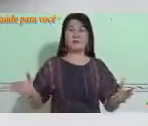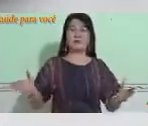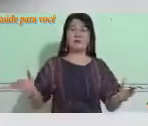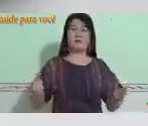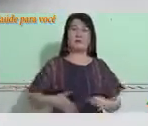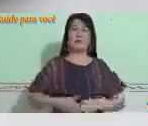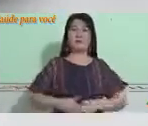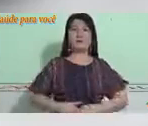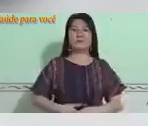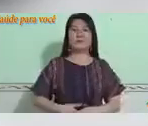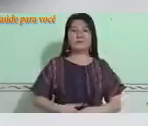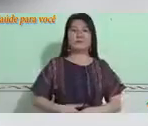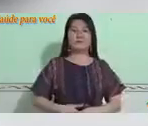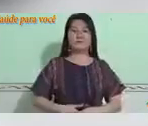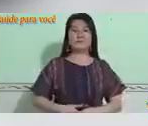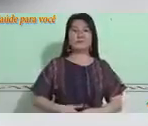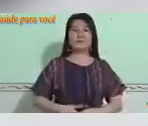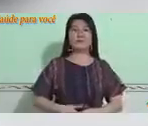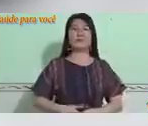hormonal.